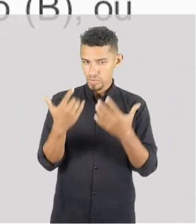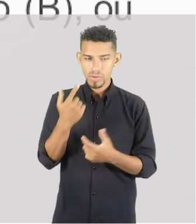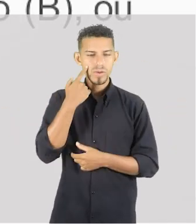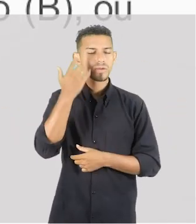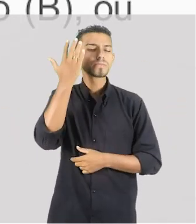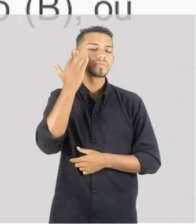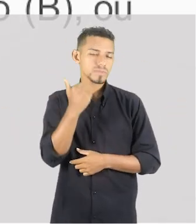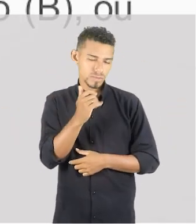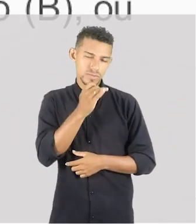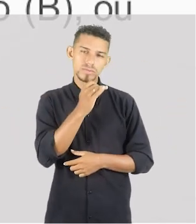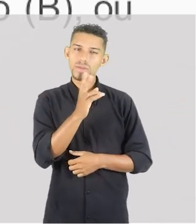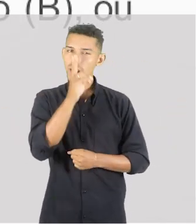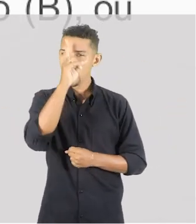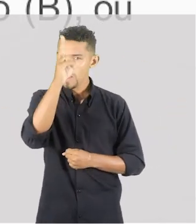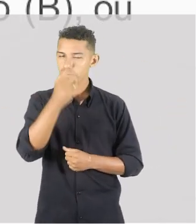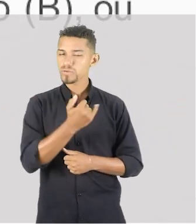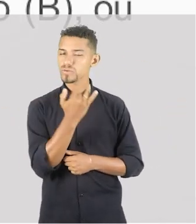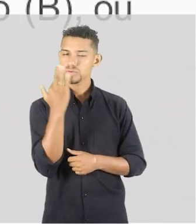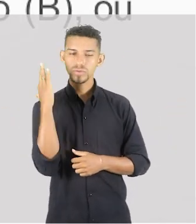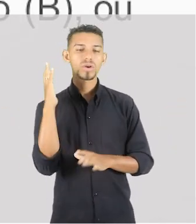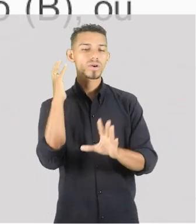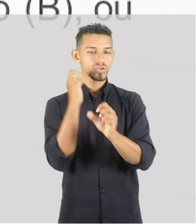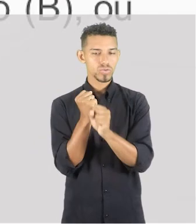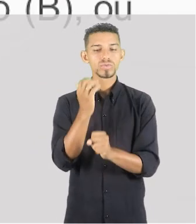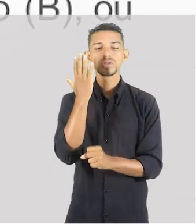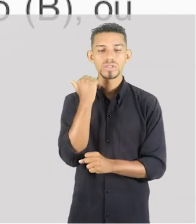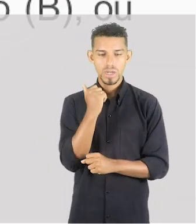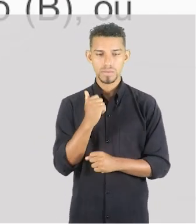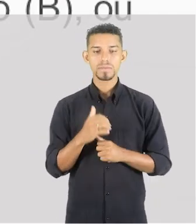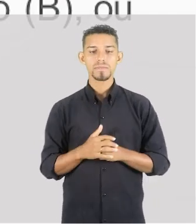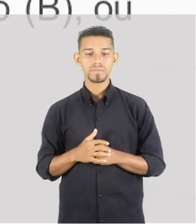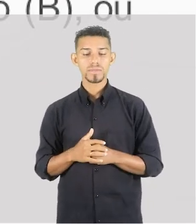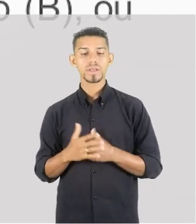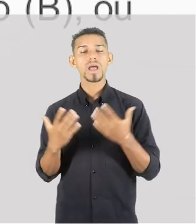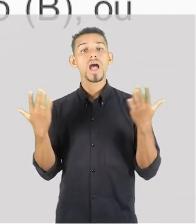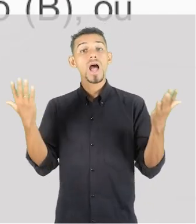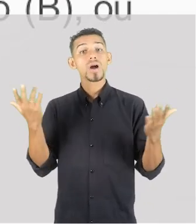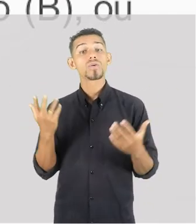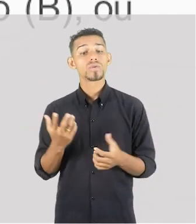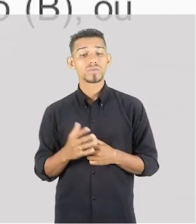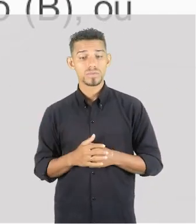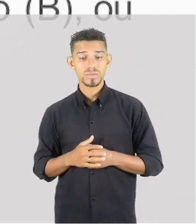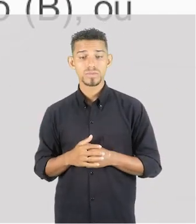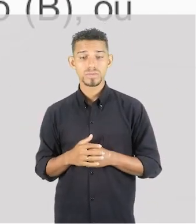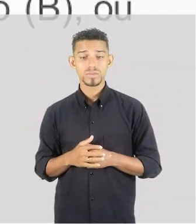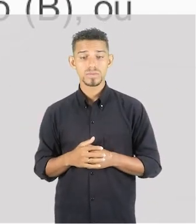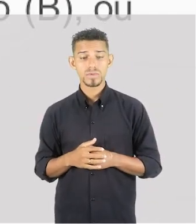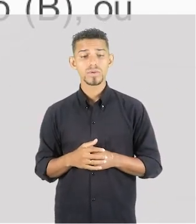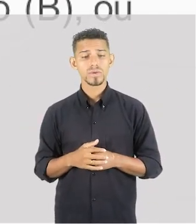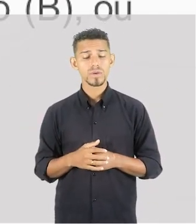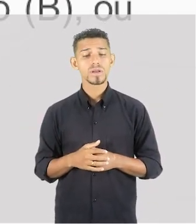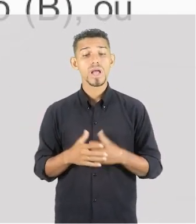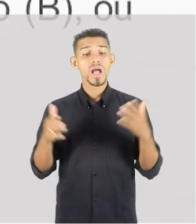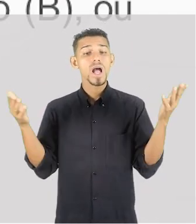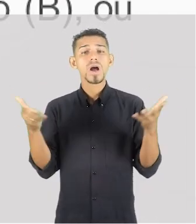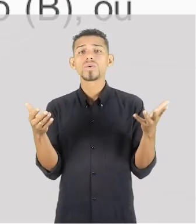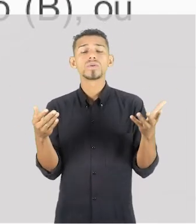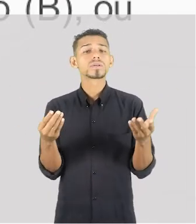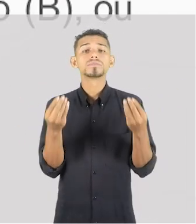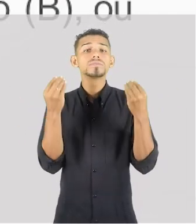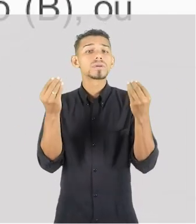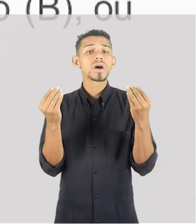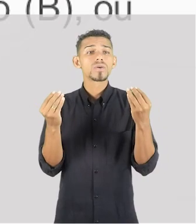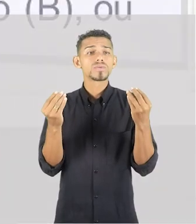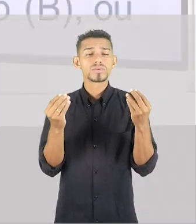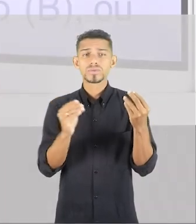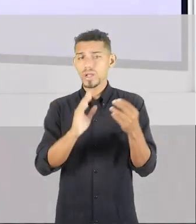ela vale, já sabe como é que calcula a força. E o valor o valor a gente já sabe. E agora, para onde ela